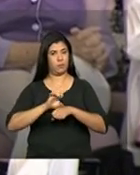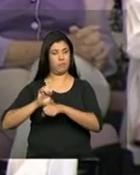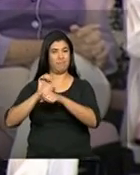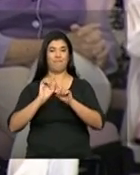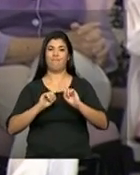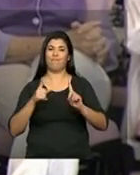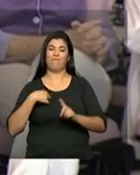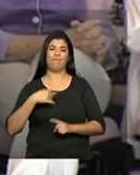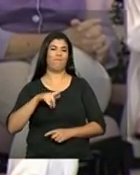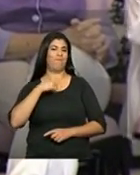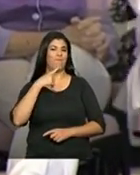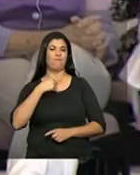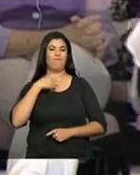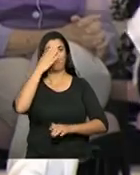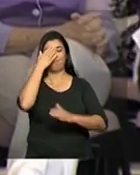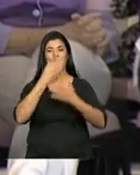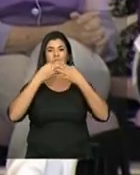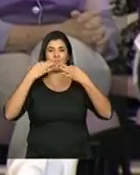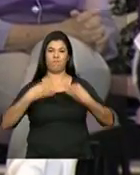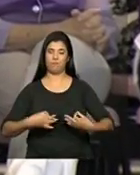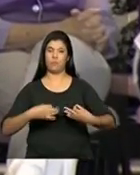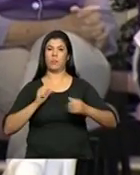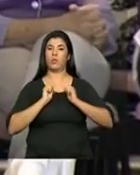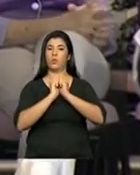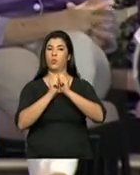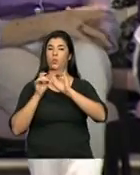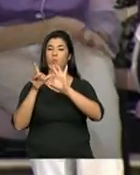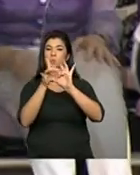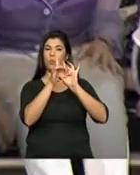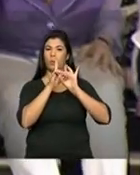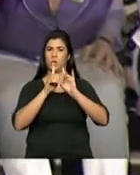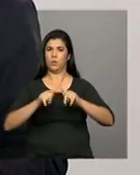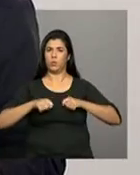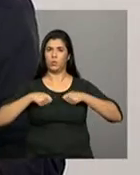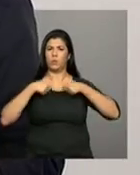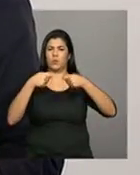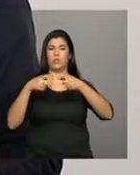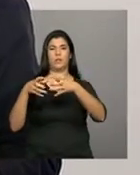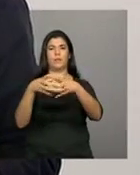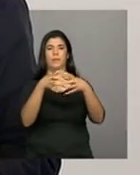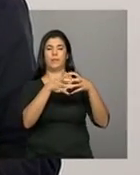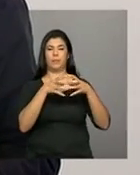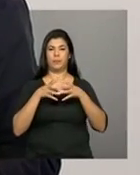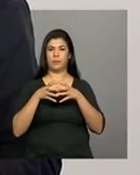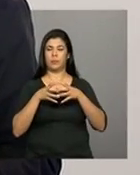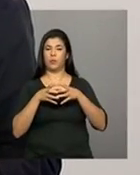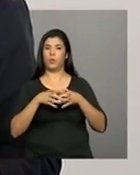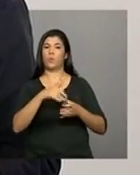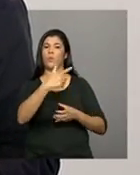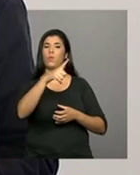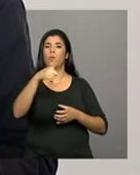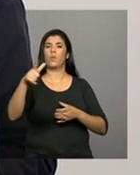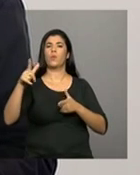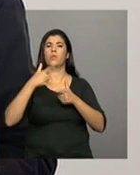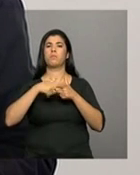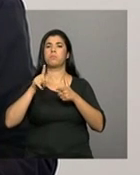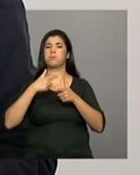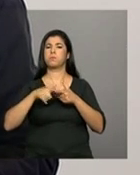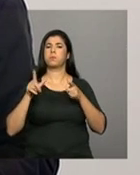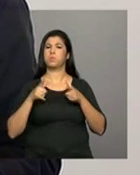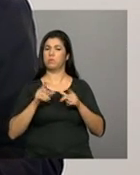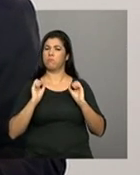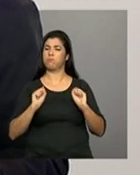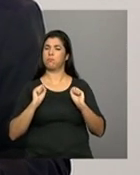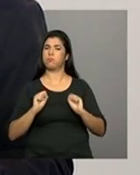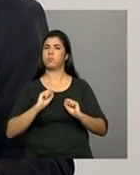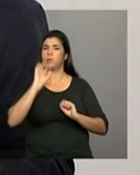estado. Mas eu não tenho dúvida, presidenta, que com a nossa união, com o nosso esforço coletivo, muitos desses problemas nós